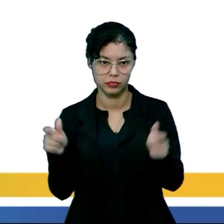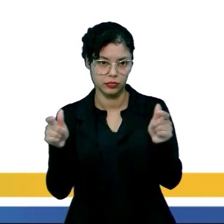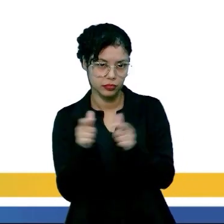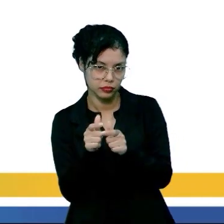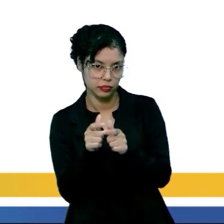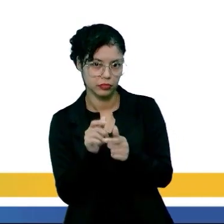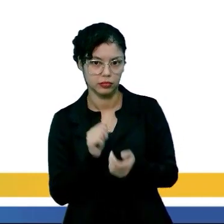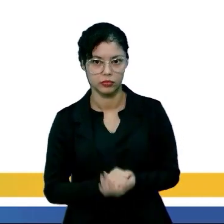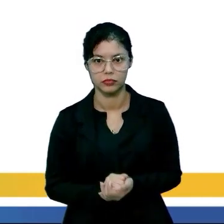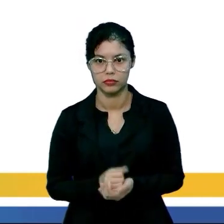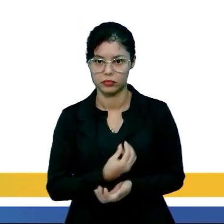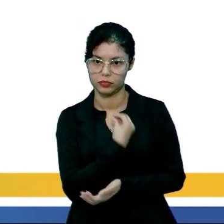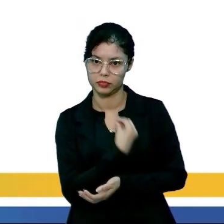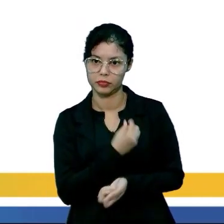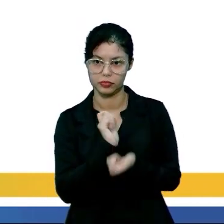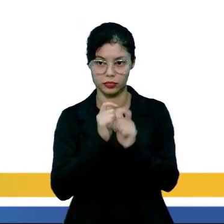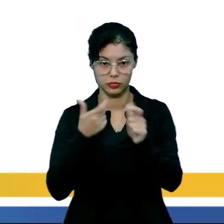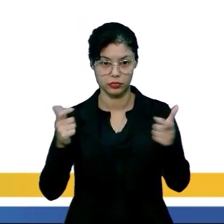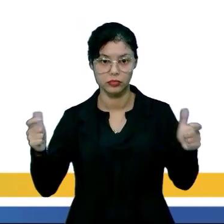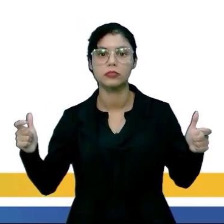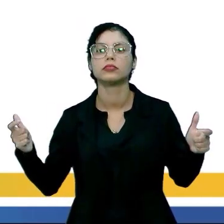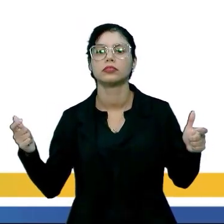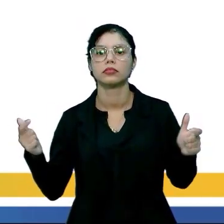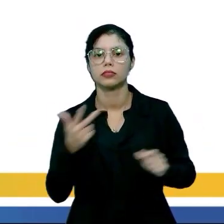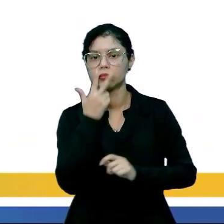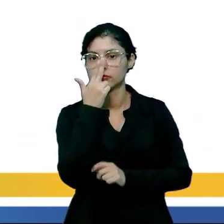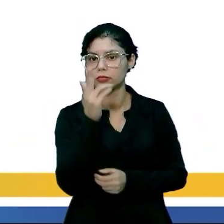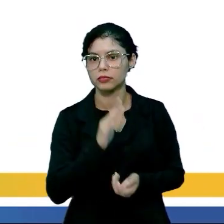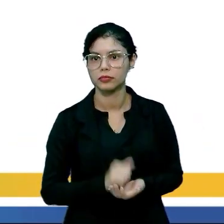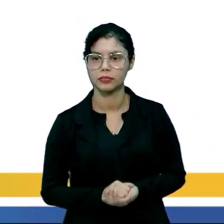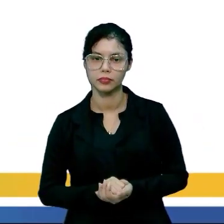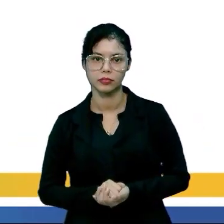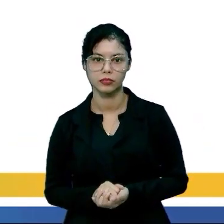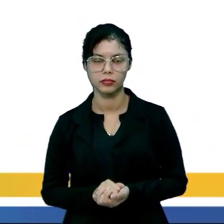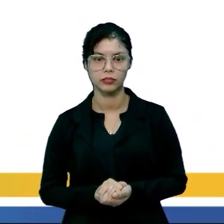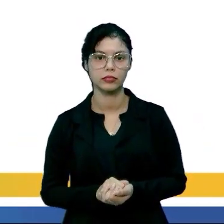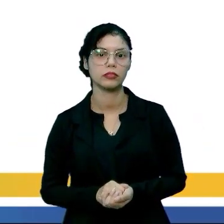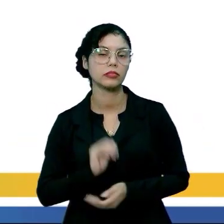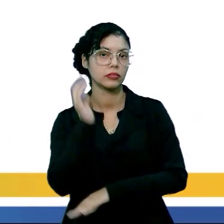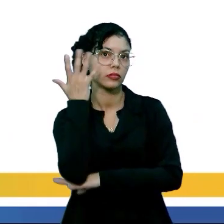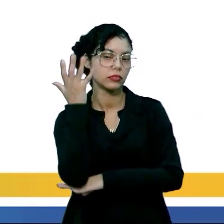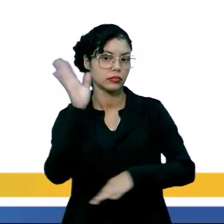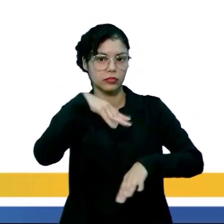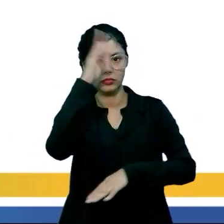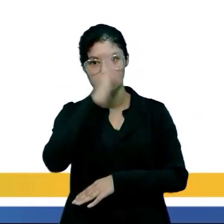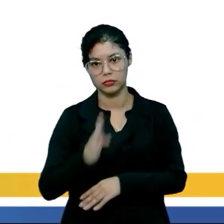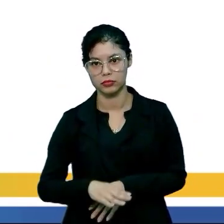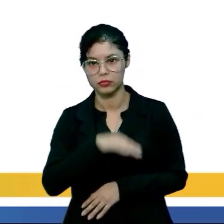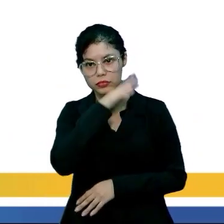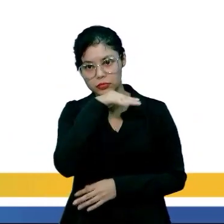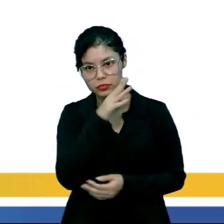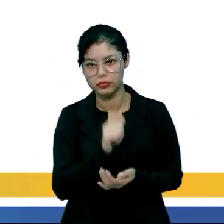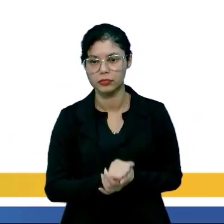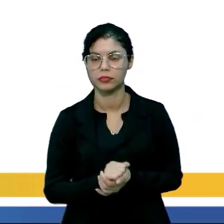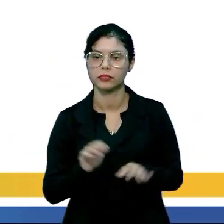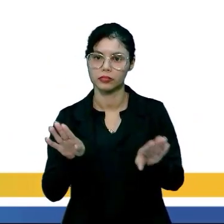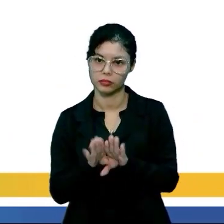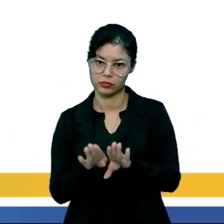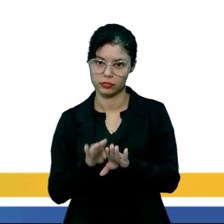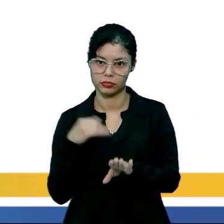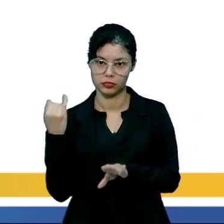reduzido, leveza e presença de expansões semelhantes a aves. Nas matas brasileiras, os animais da fauna silvestre